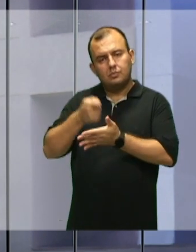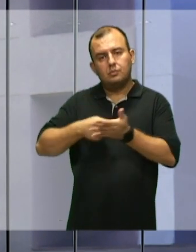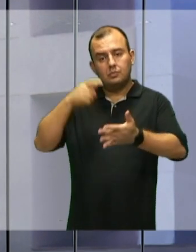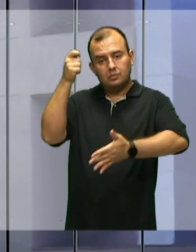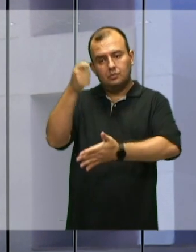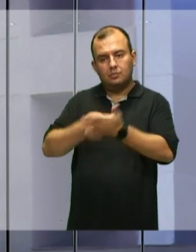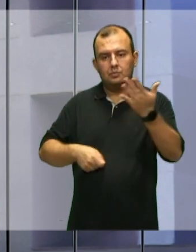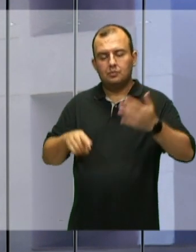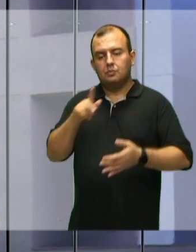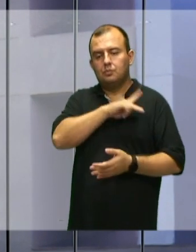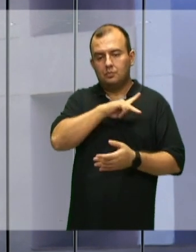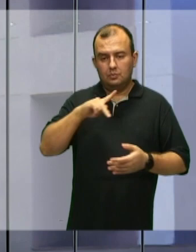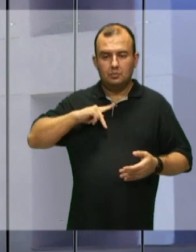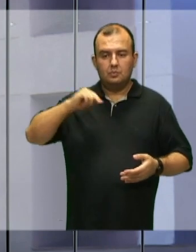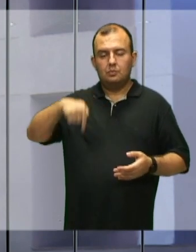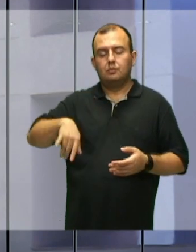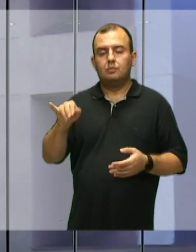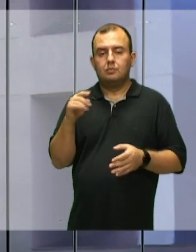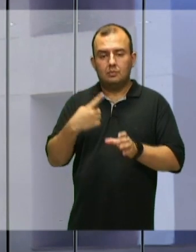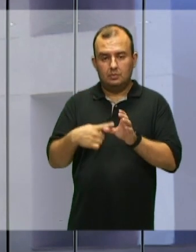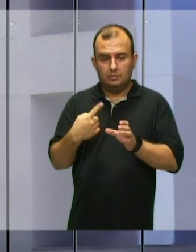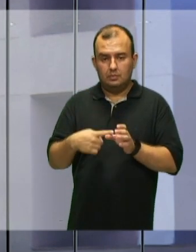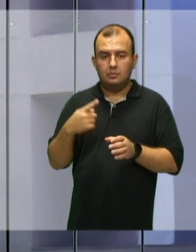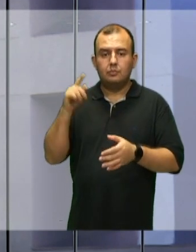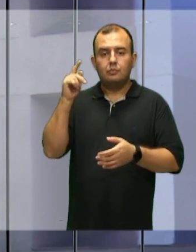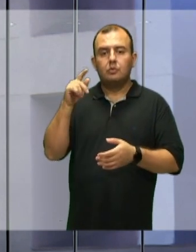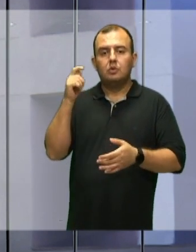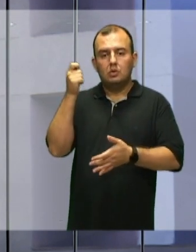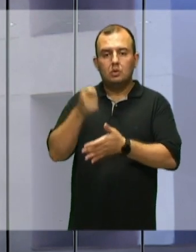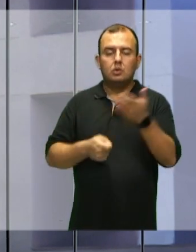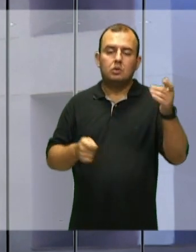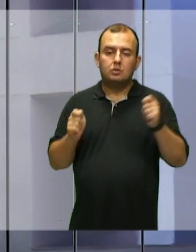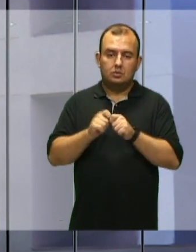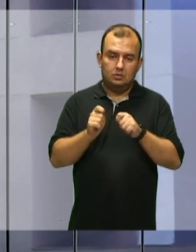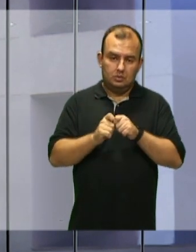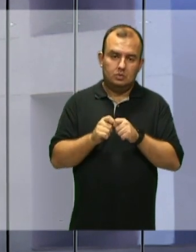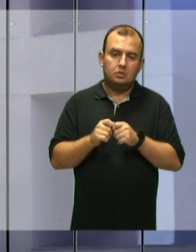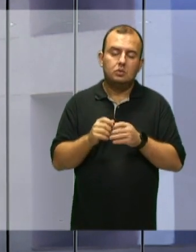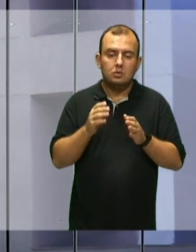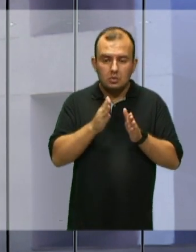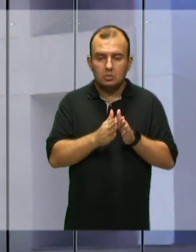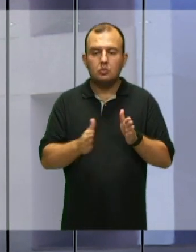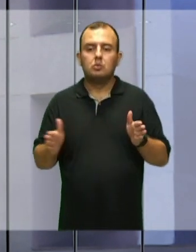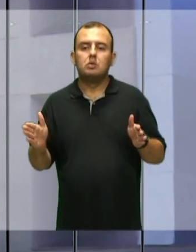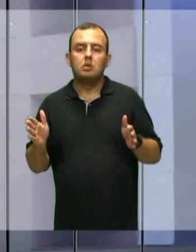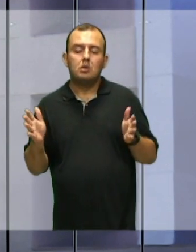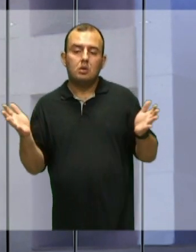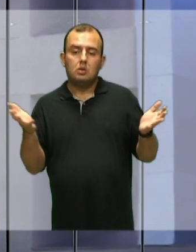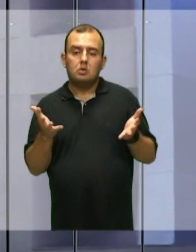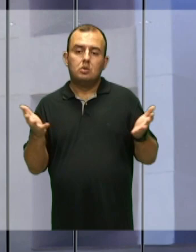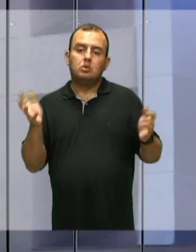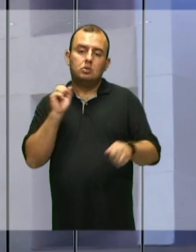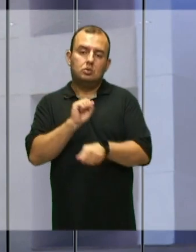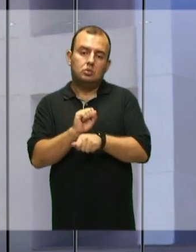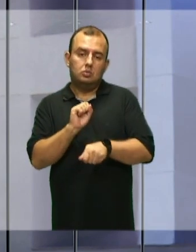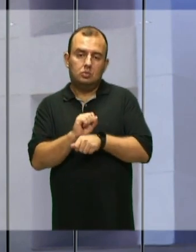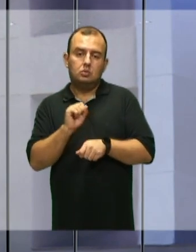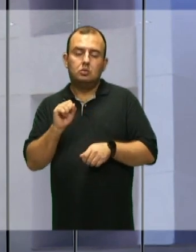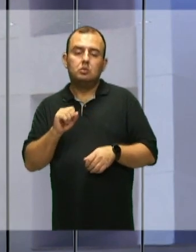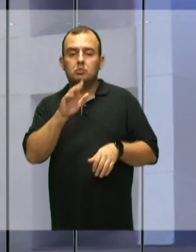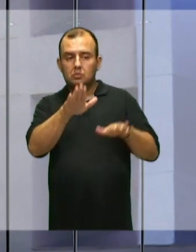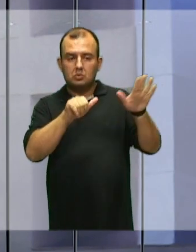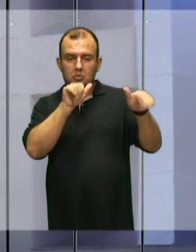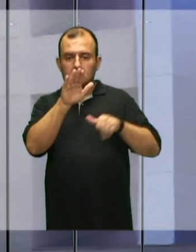eh fosse realizado por fim concurso realizado depois lutamos pela homologação do concurso e agora estamos aí na briga pro